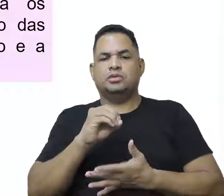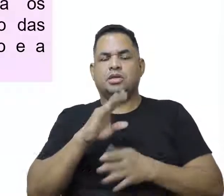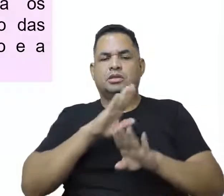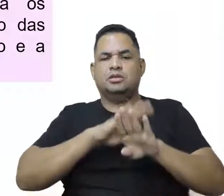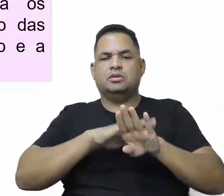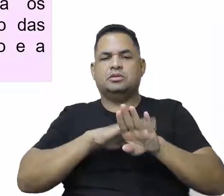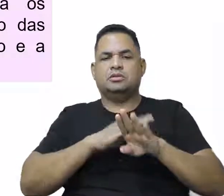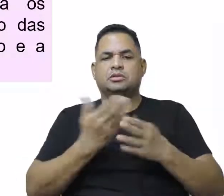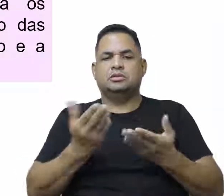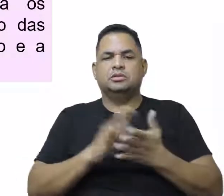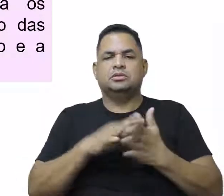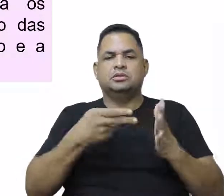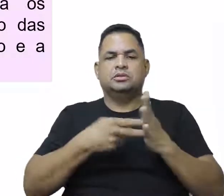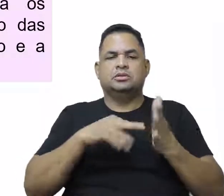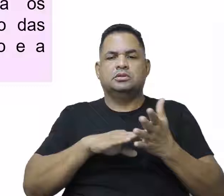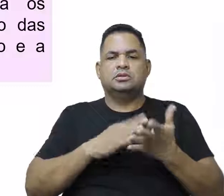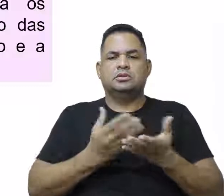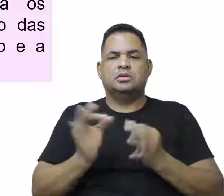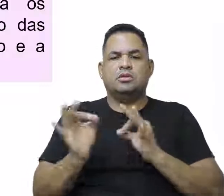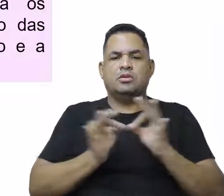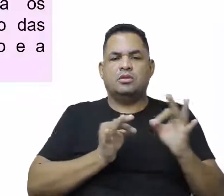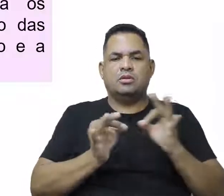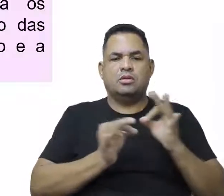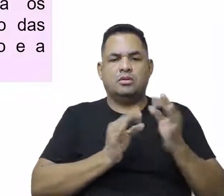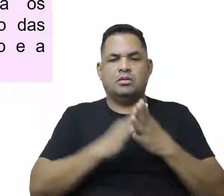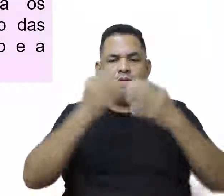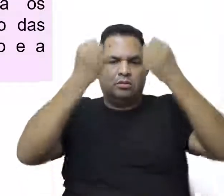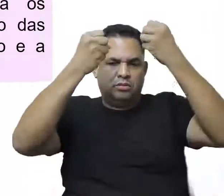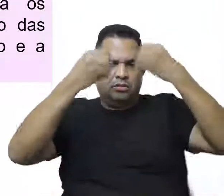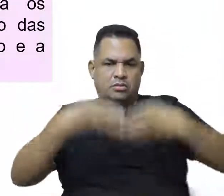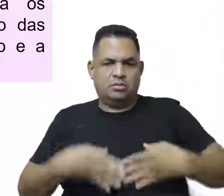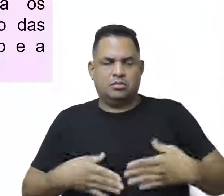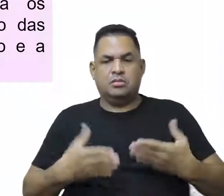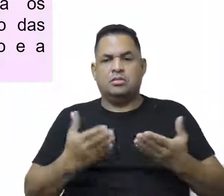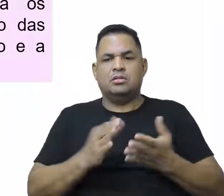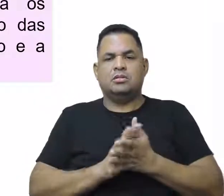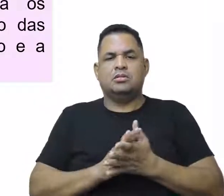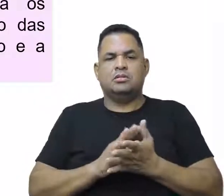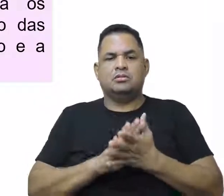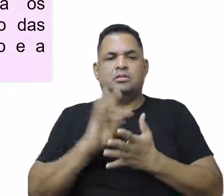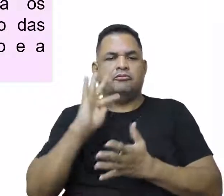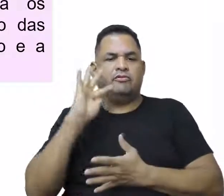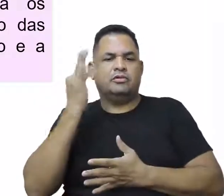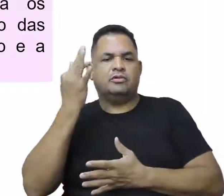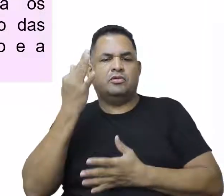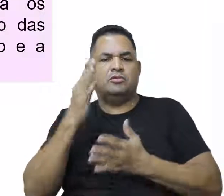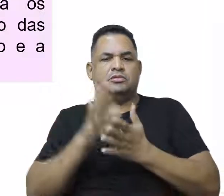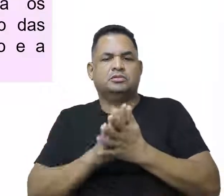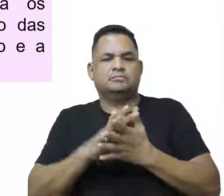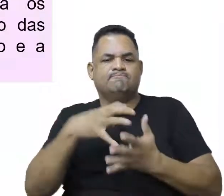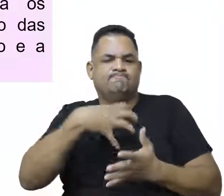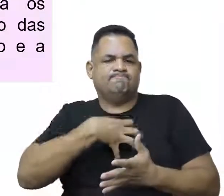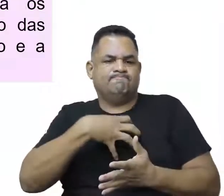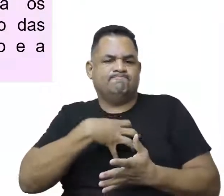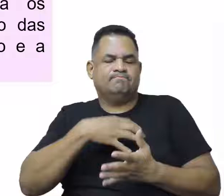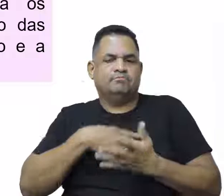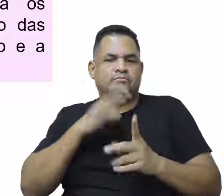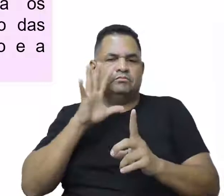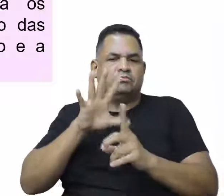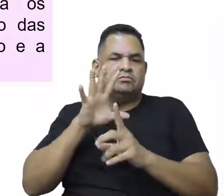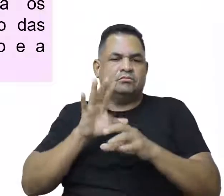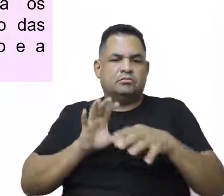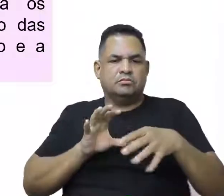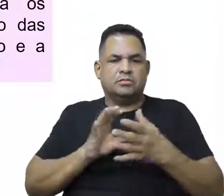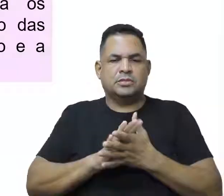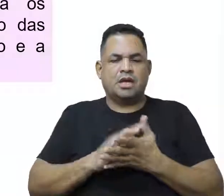ideias. Tracy procurou elaborar uma explicação para os fenômenos que são aí sensíveis, que interferem na